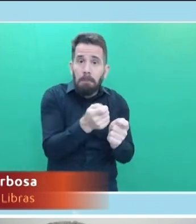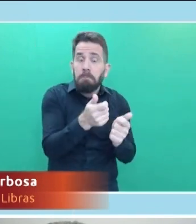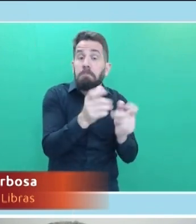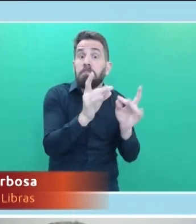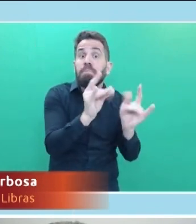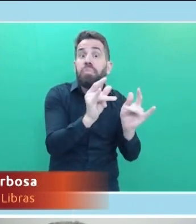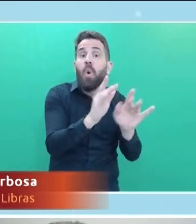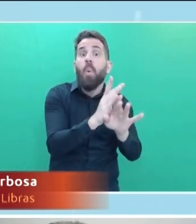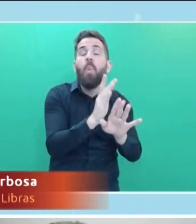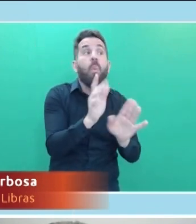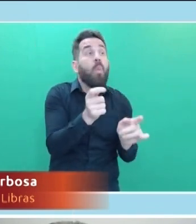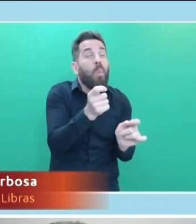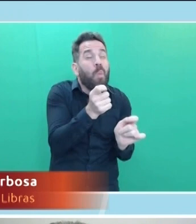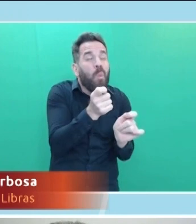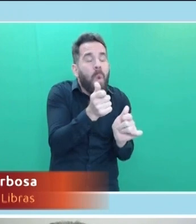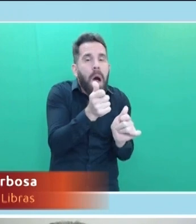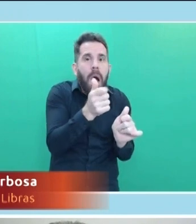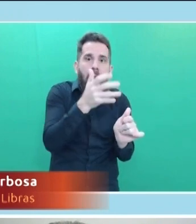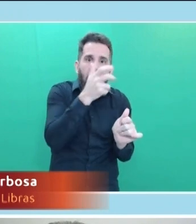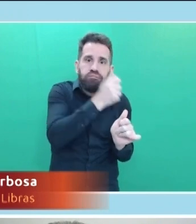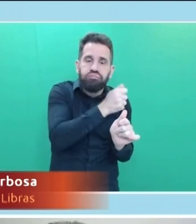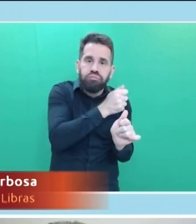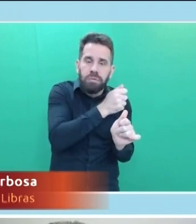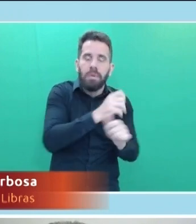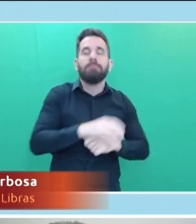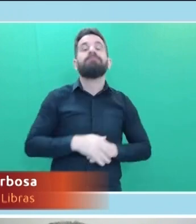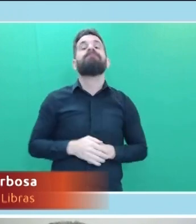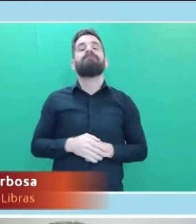Então, em BGE,